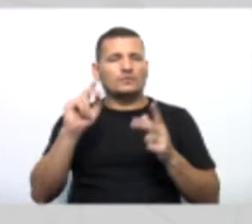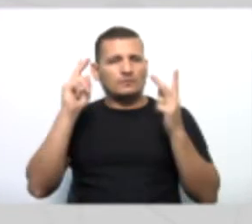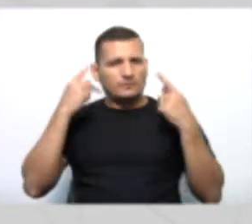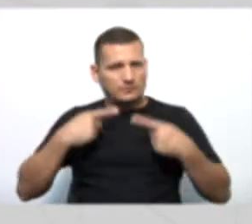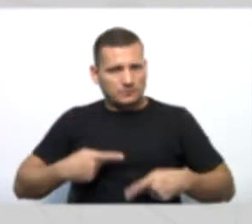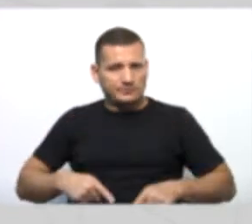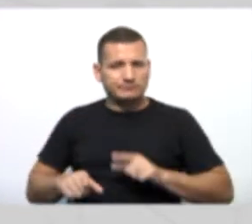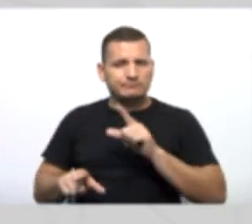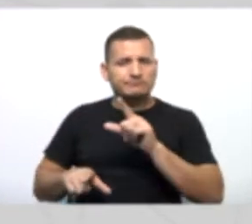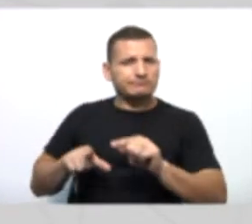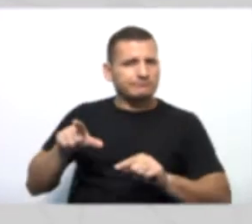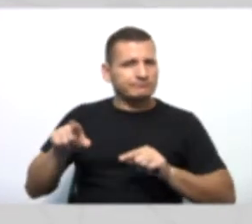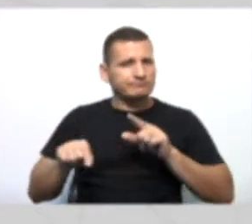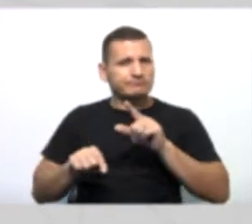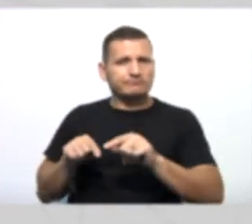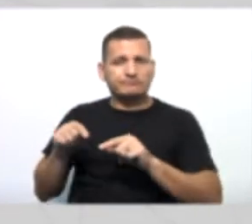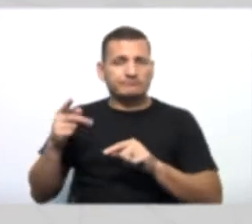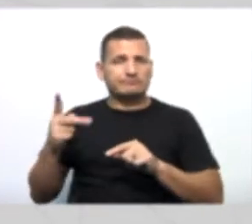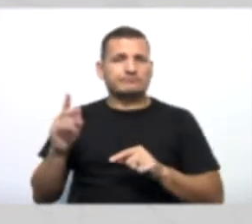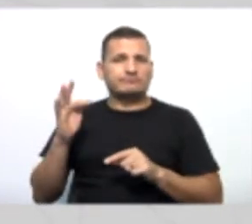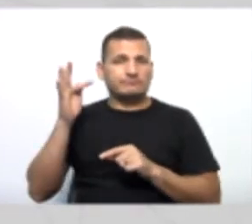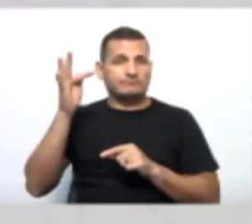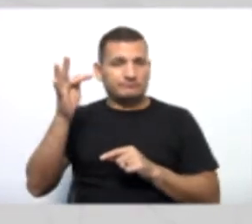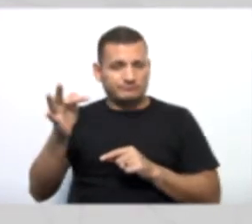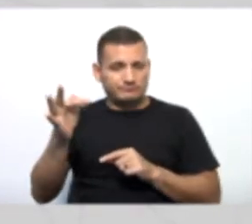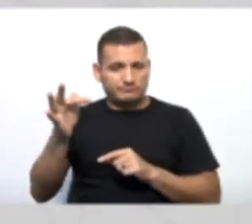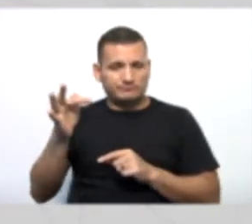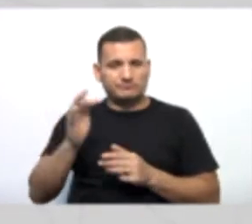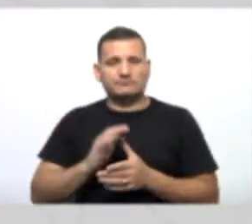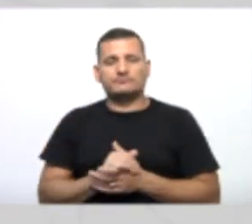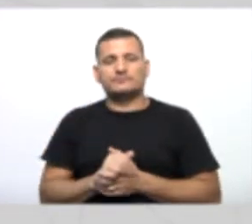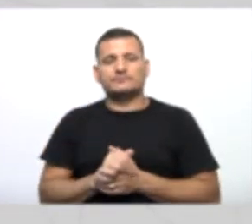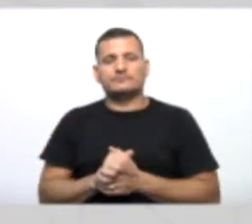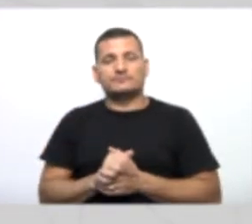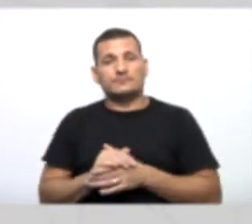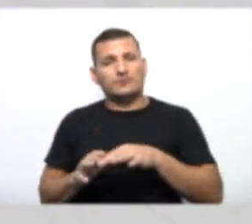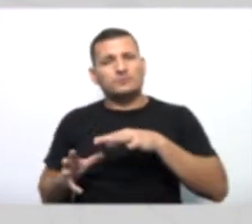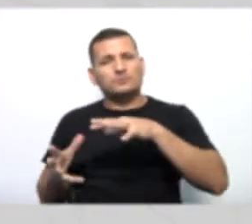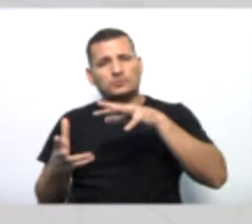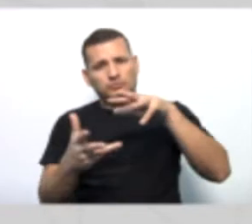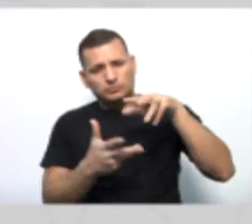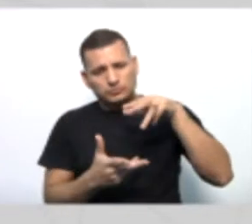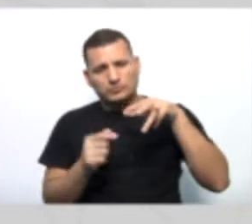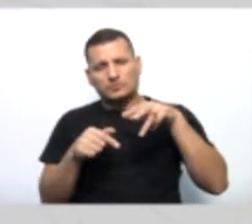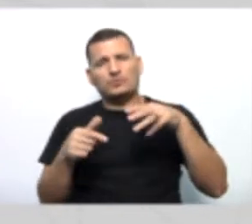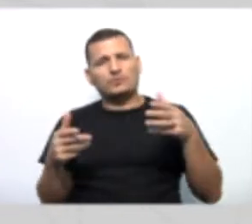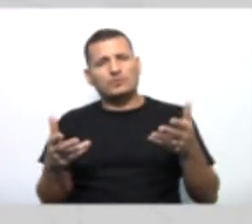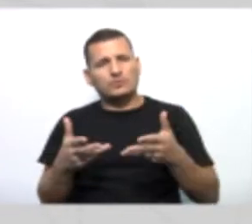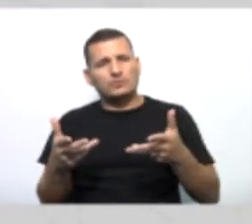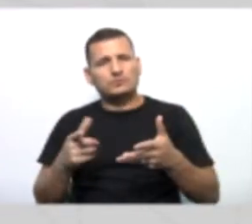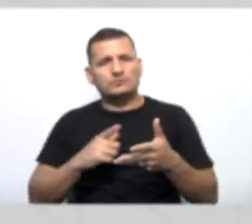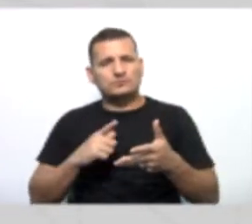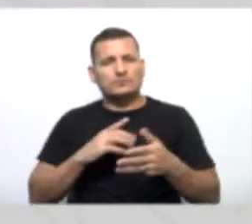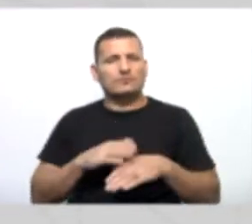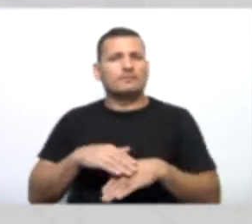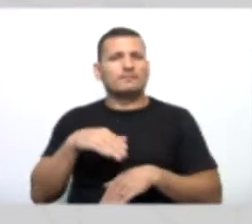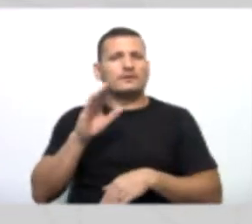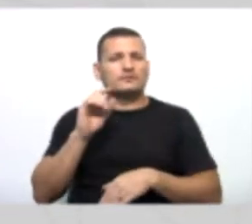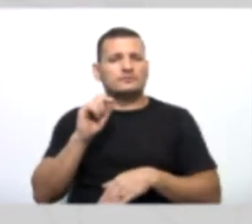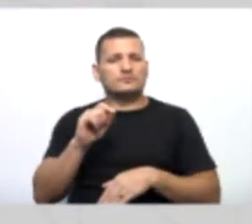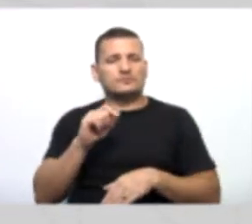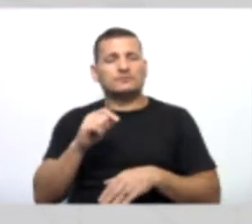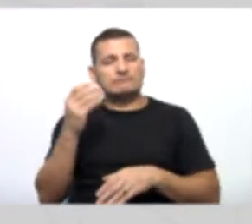deve escolher o seu futuro. À medida que o mundo torna-se cada vez mais interdependente